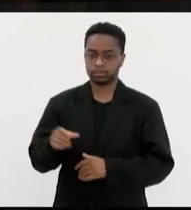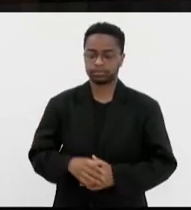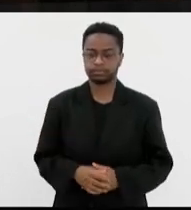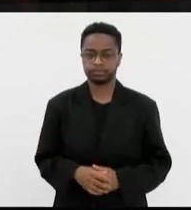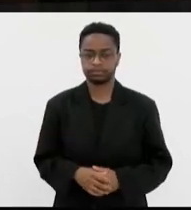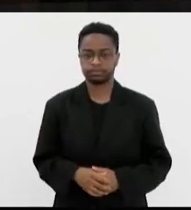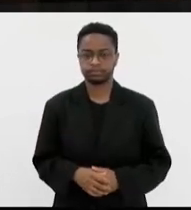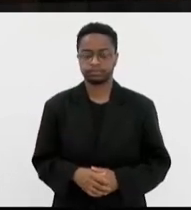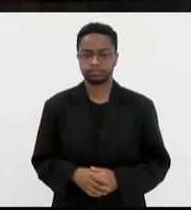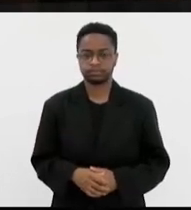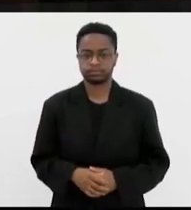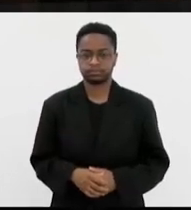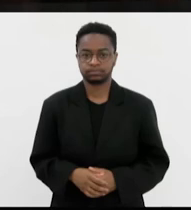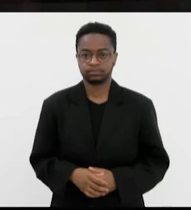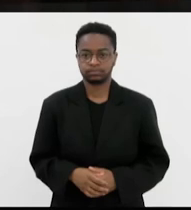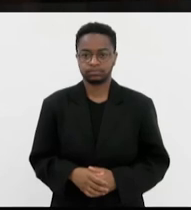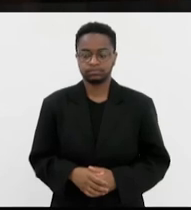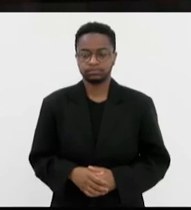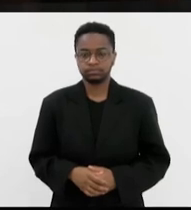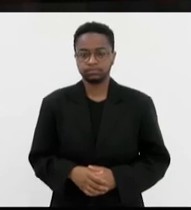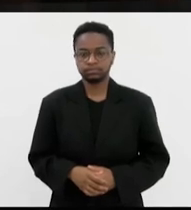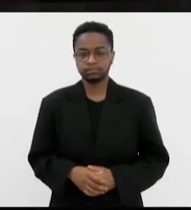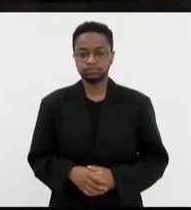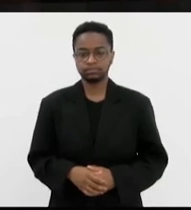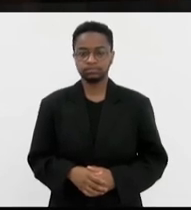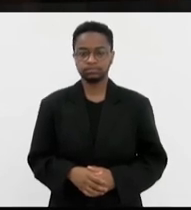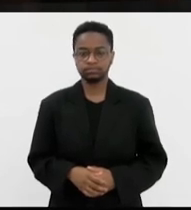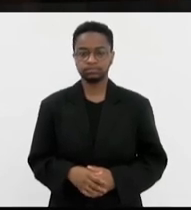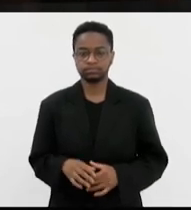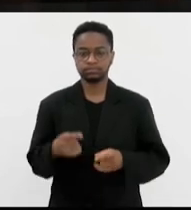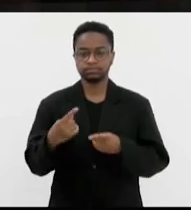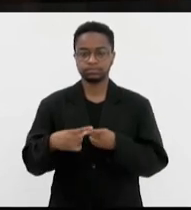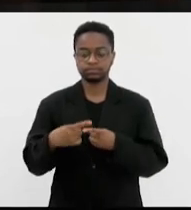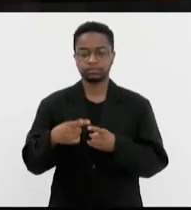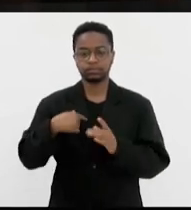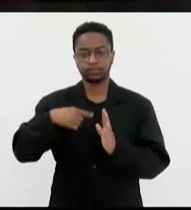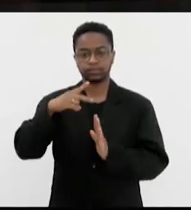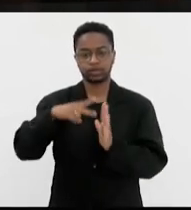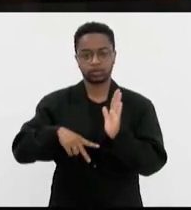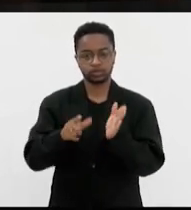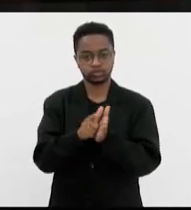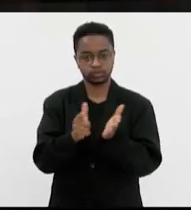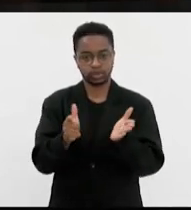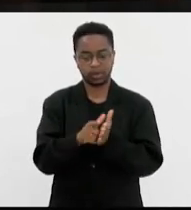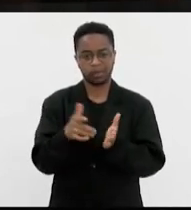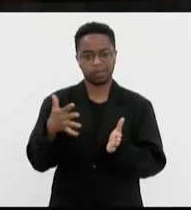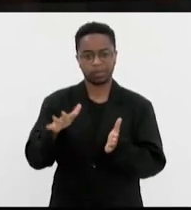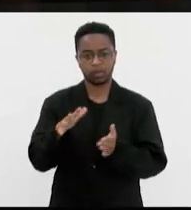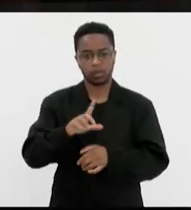Porque, pelo que li no jornal, era 4, 5 horas da tarde,